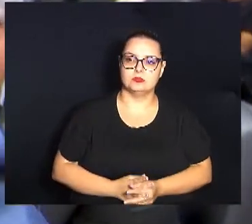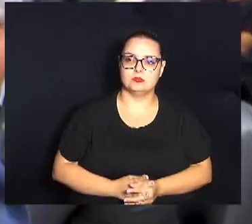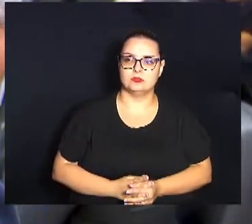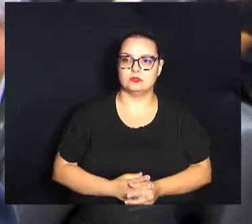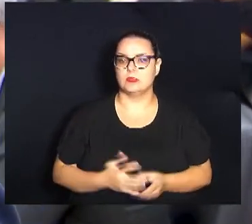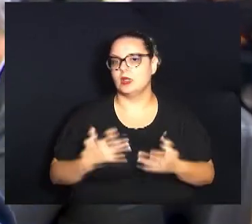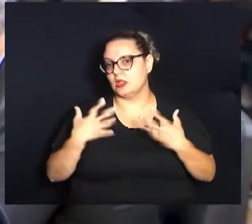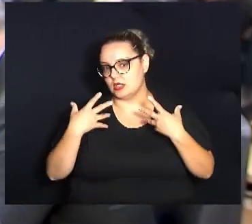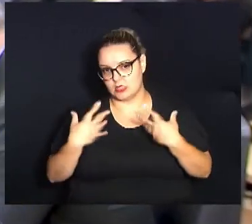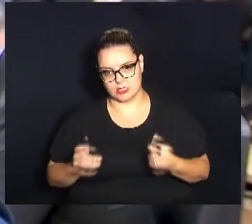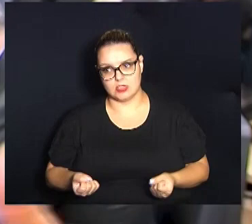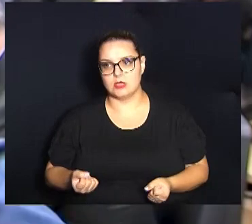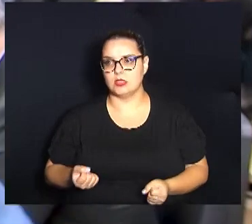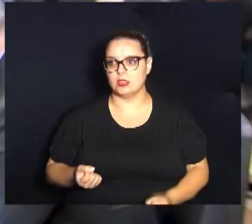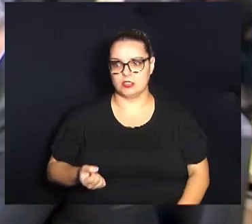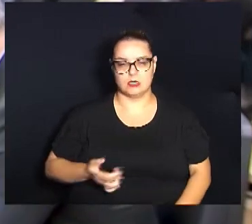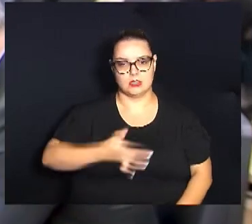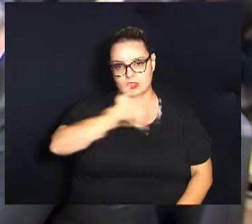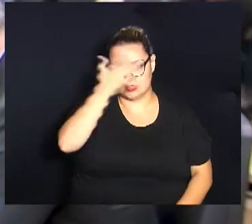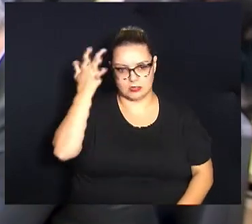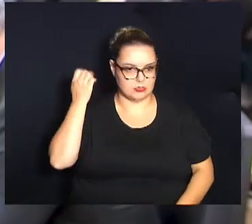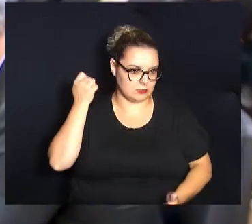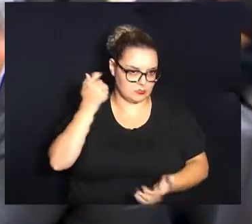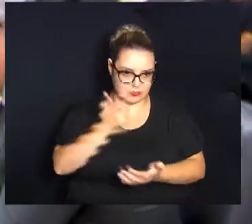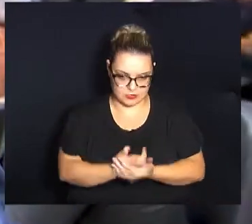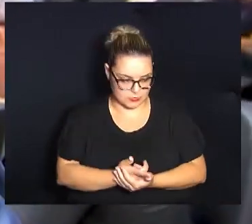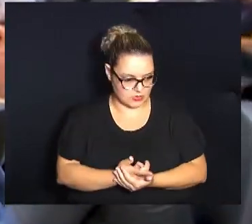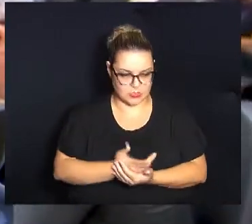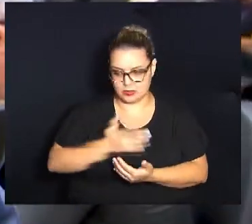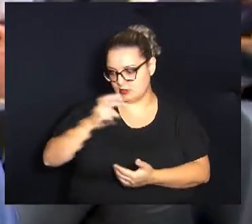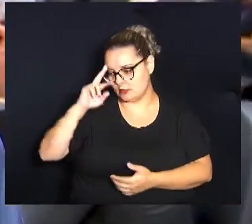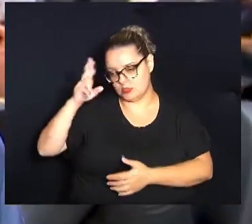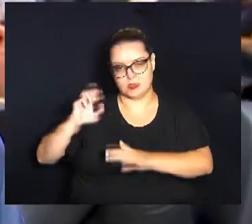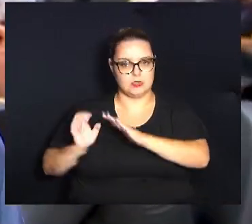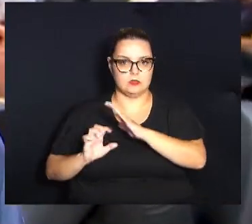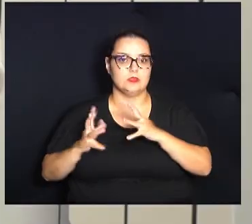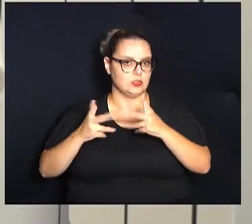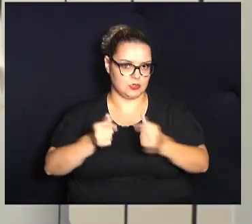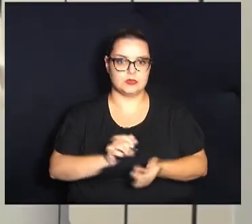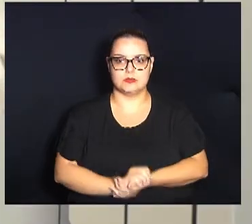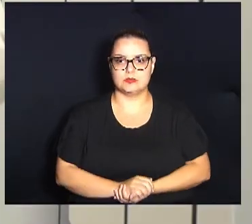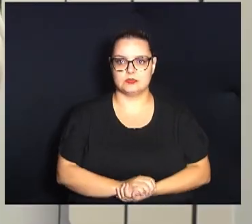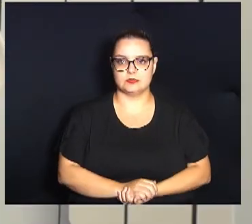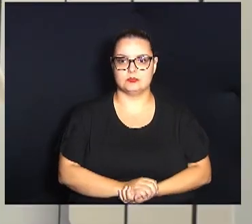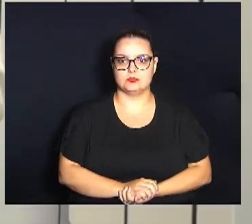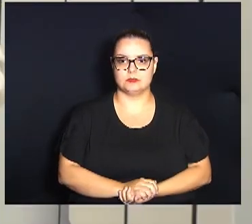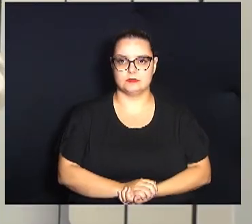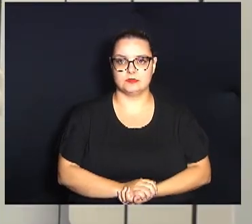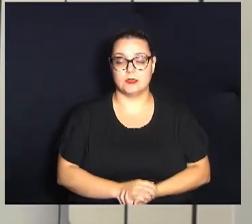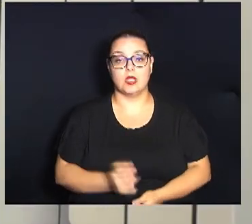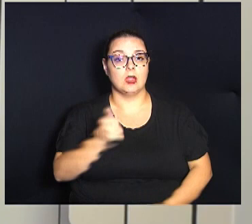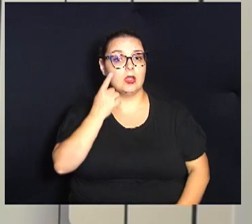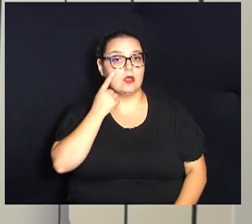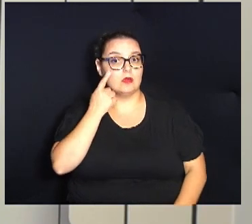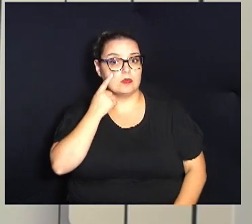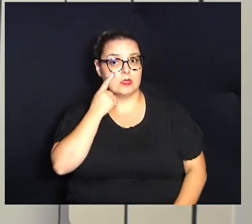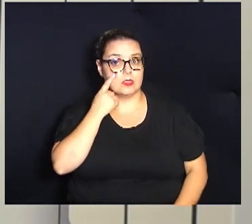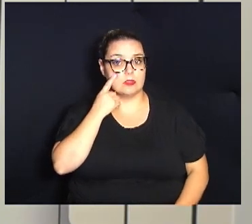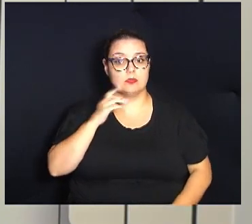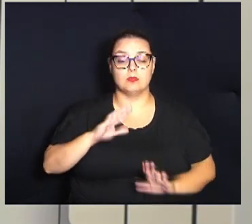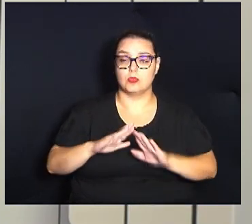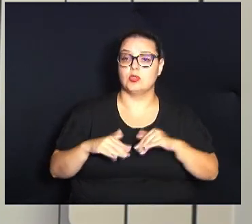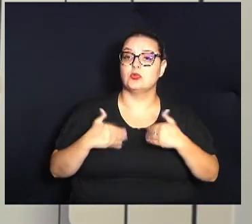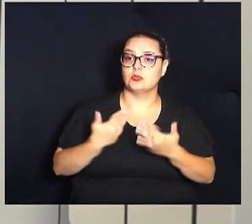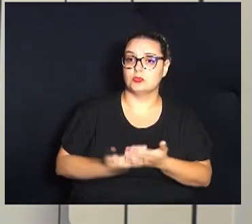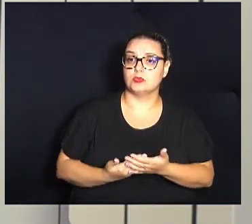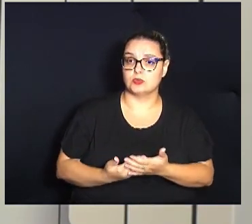ganha o consumidor, ganha o empresário, ganha todo mundo. E olha só, por meio de um requerimento,